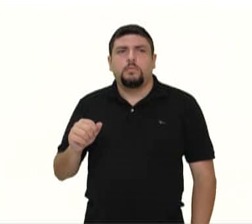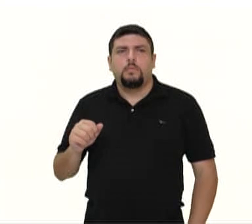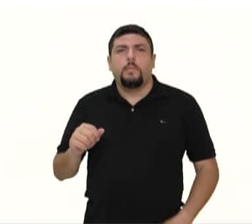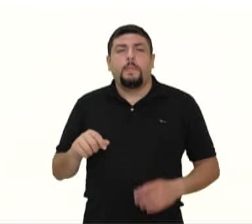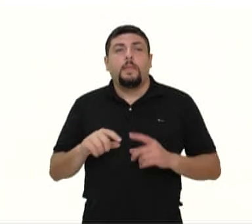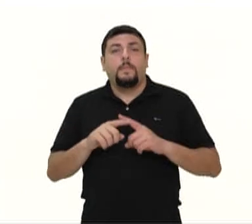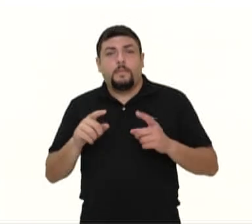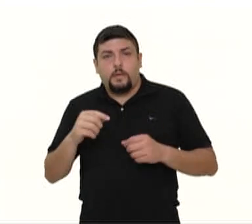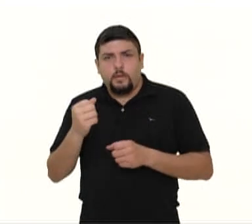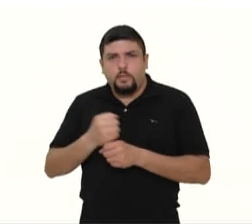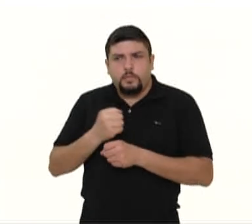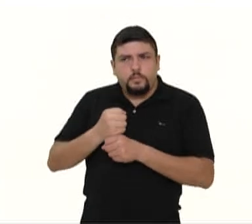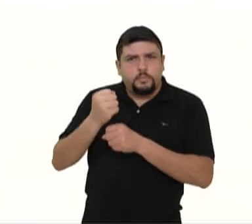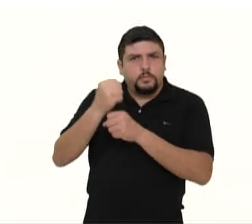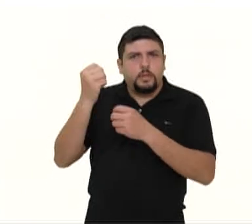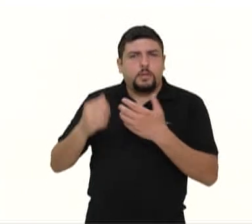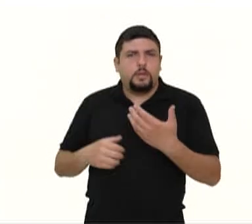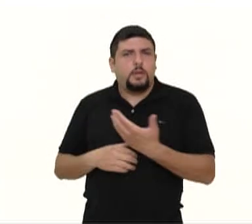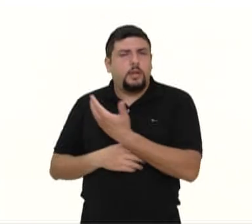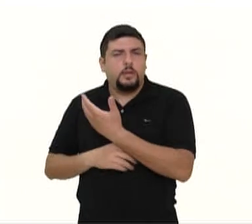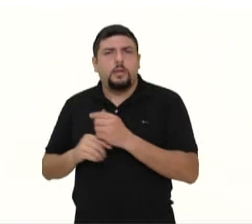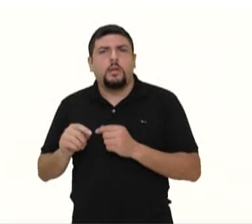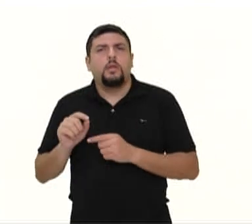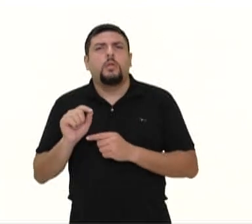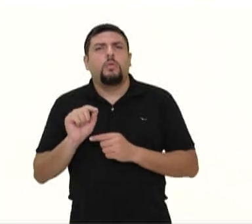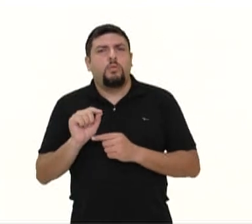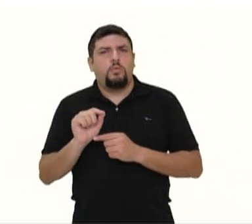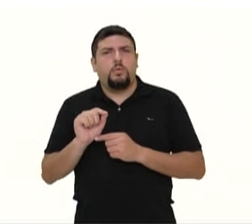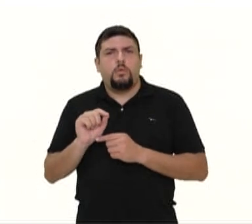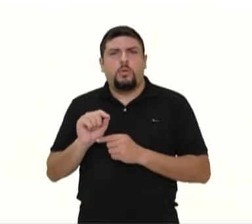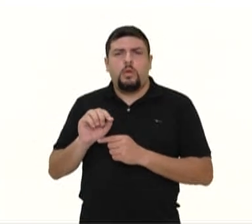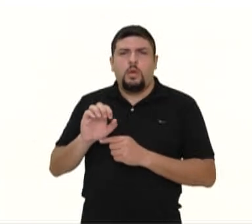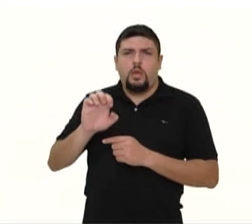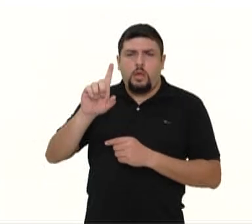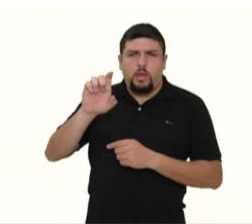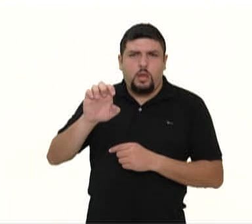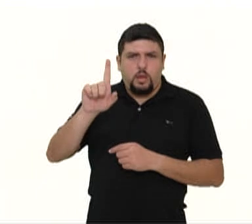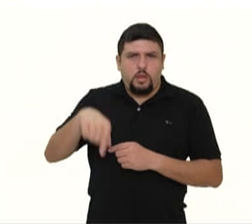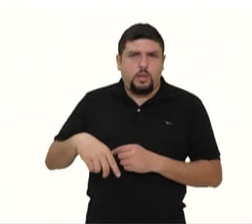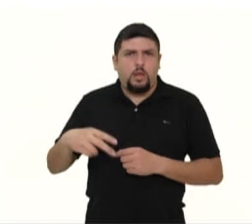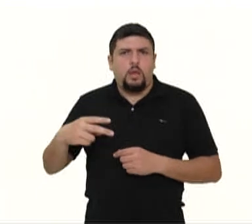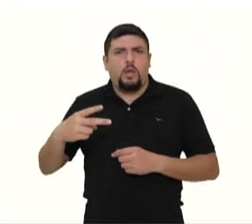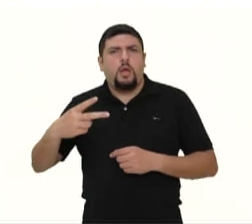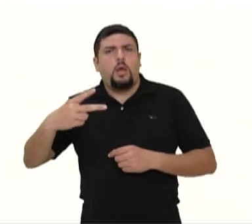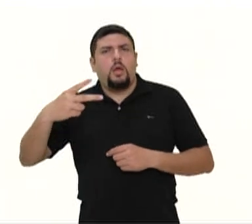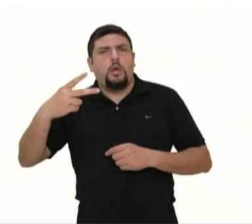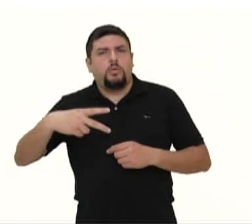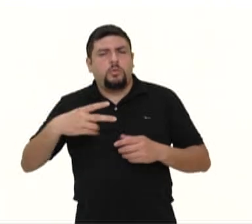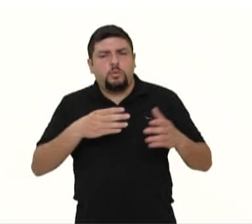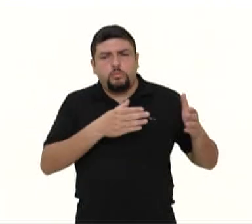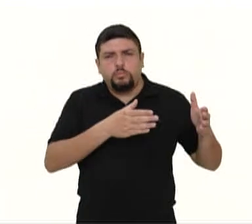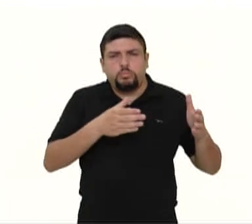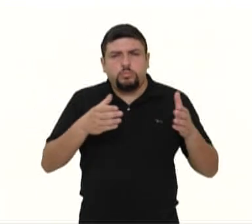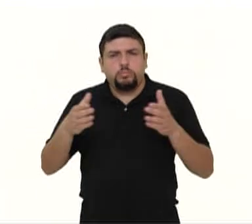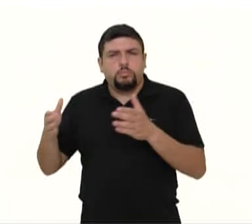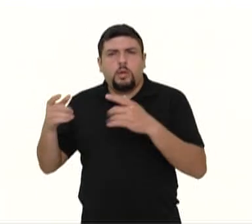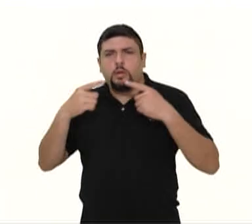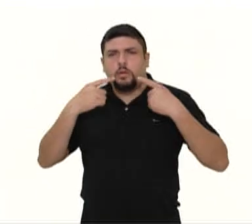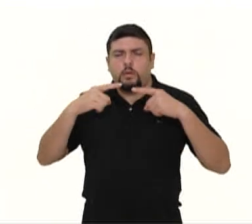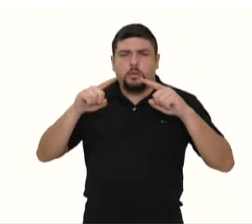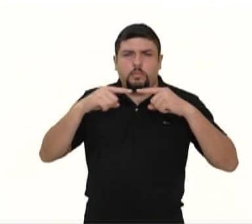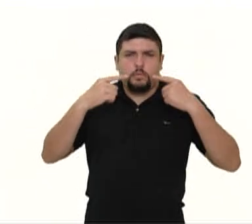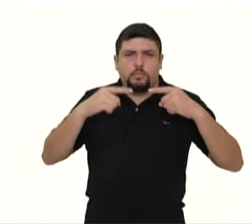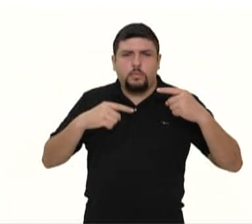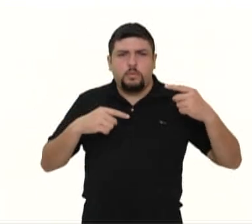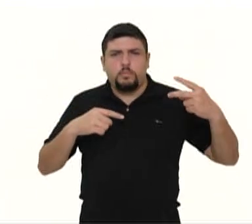Bruno Giorgi, ela ilustra aqui o segundo movimento daquela sinfonia, né? O